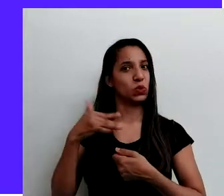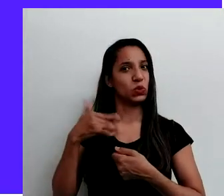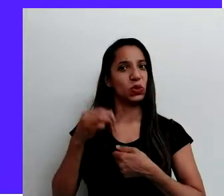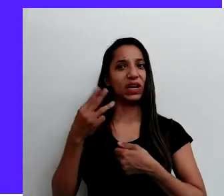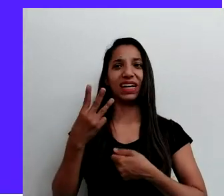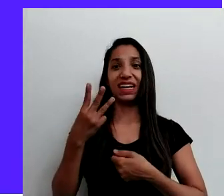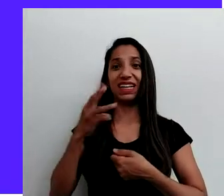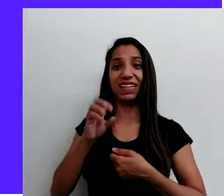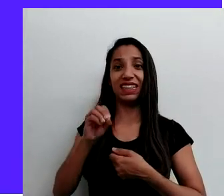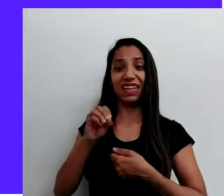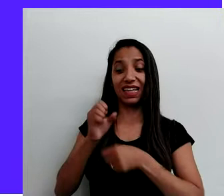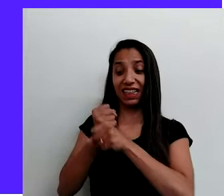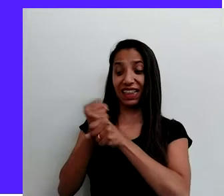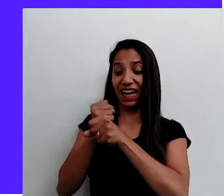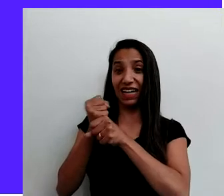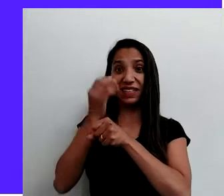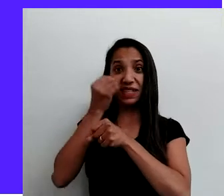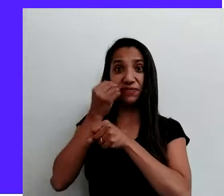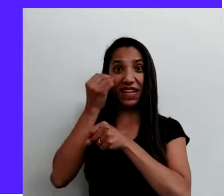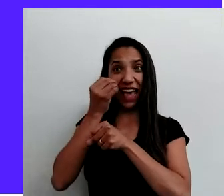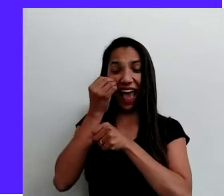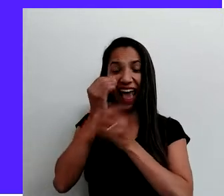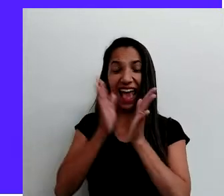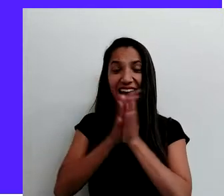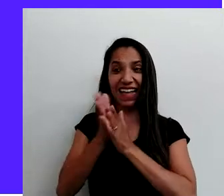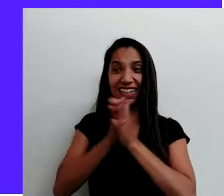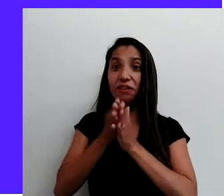minutos. Juliana, por favor.